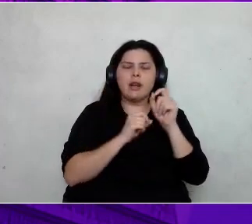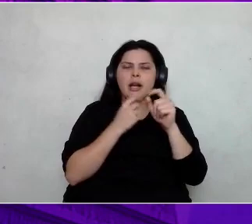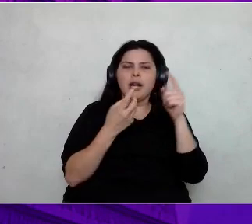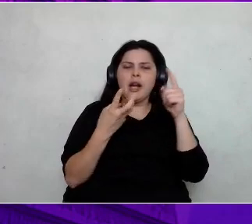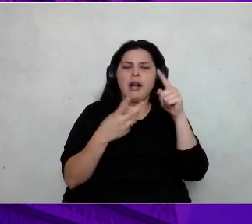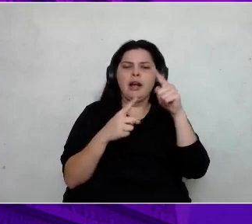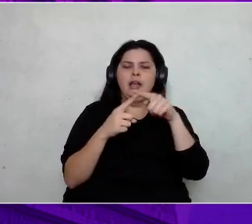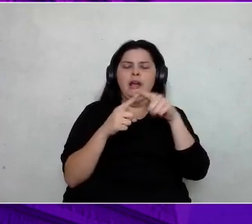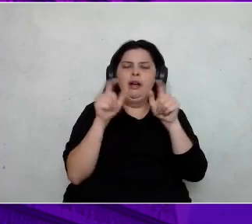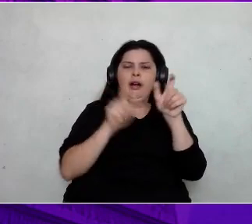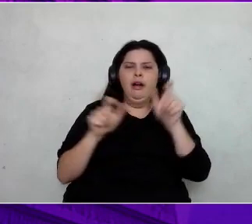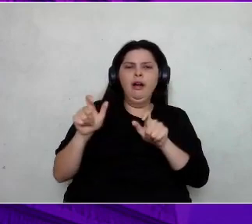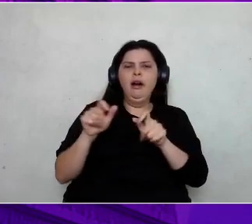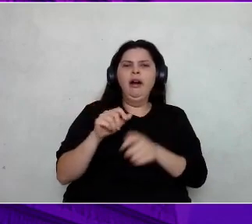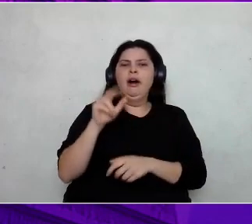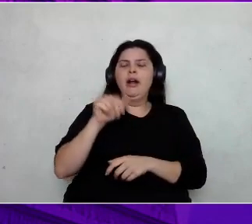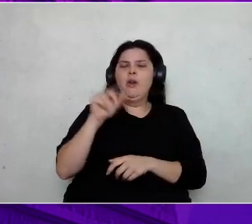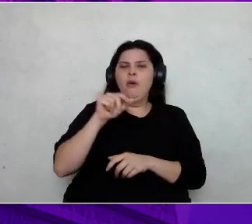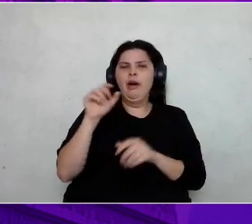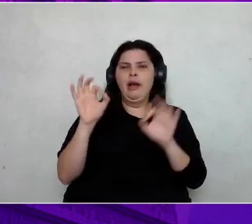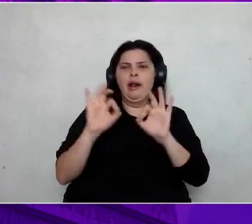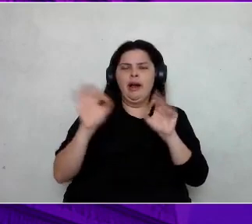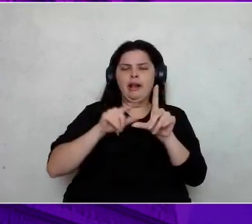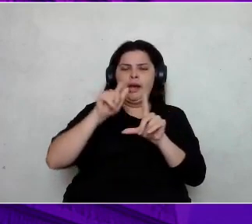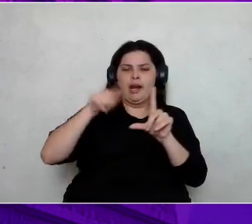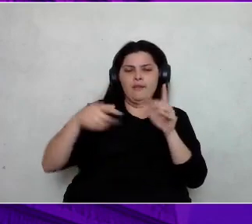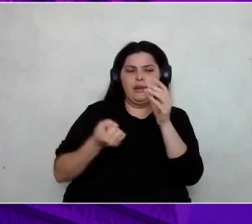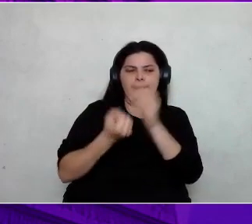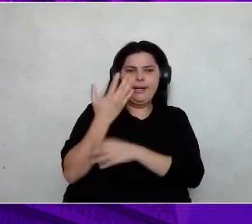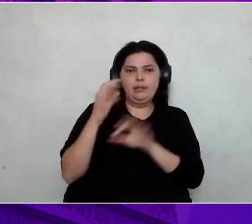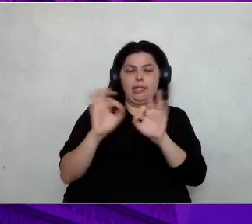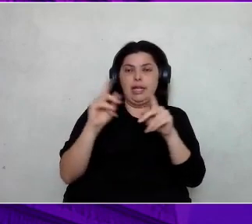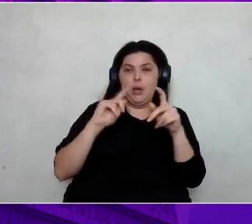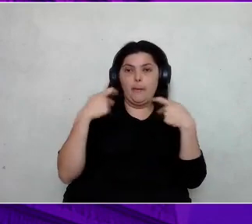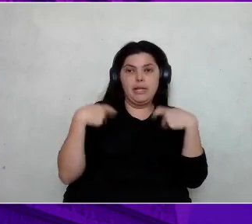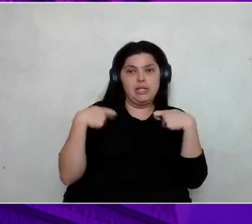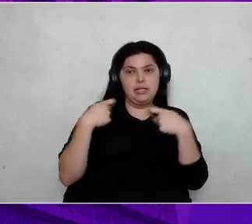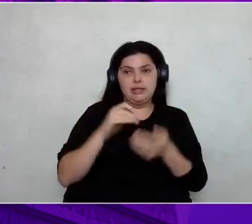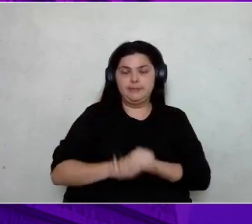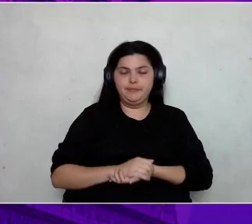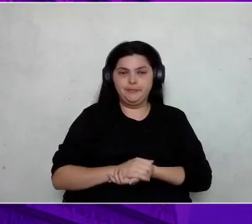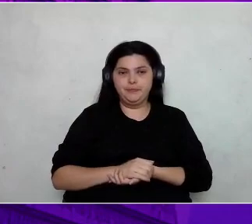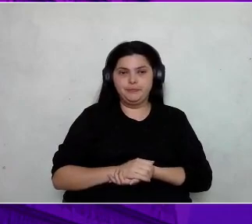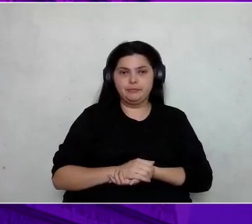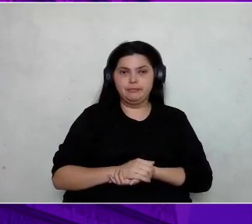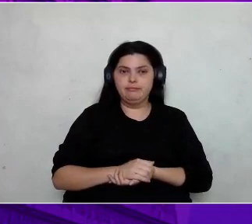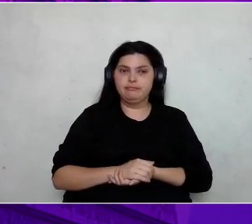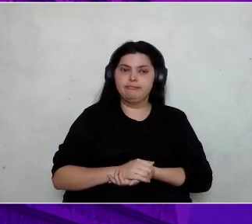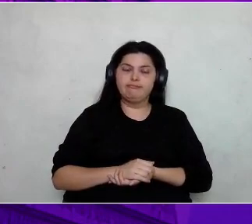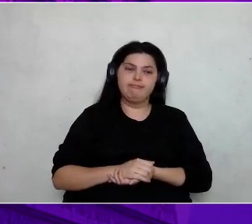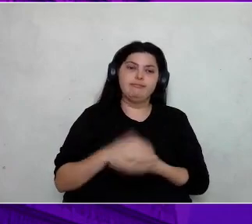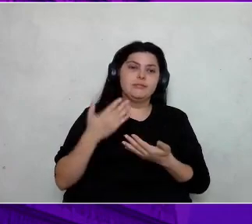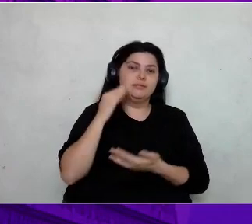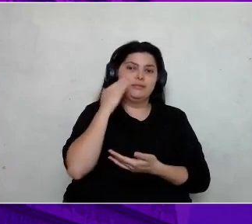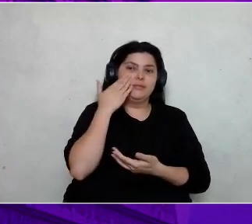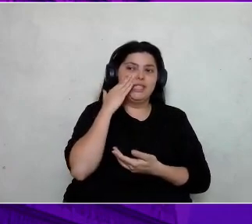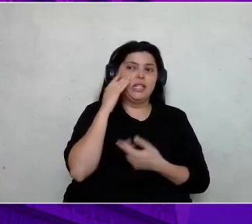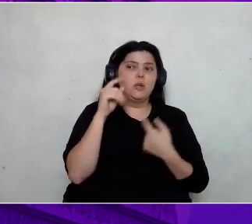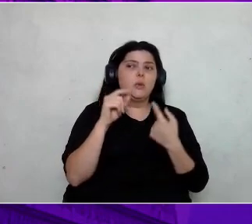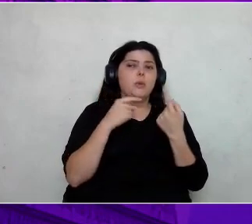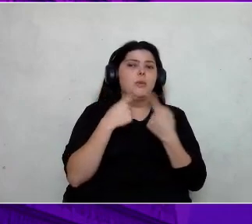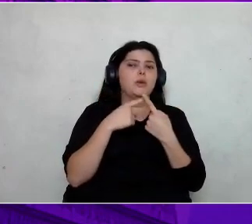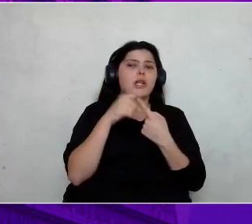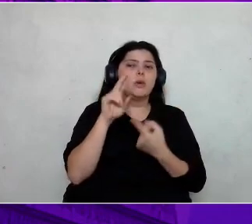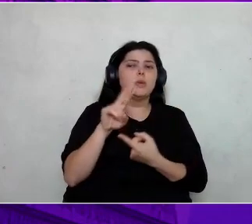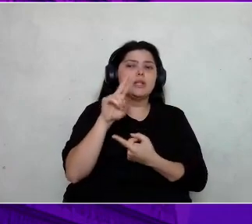pessoas que nunca fizeram um gráfico na vida, que não precisam fazer gráficos, então vocês não entendem qual é a utilidade dessa palestra, vocês